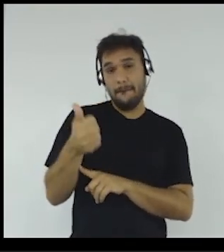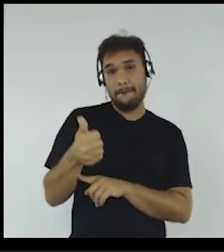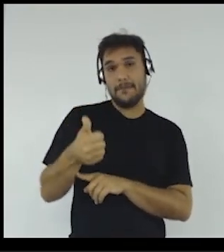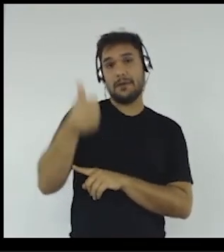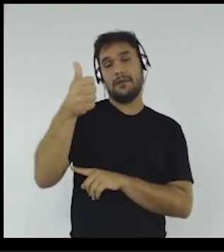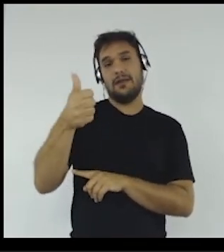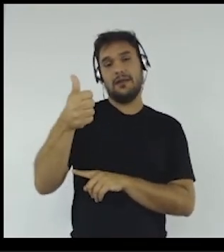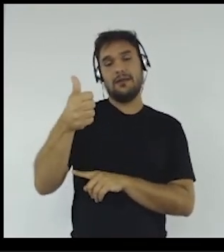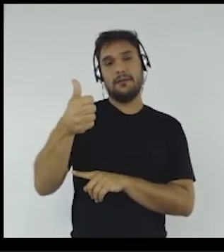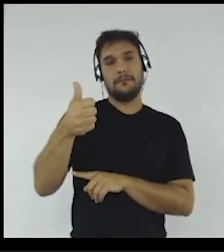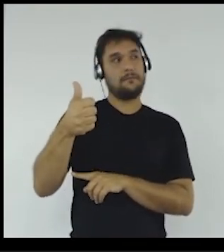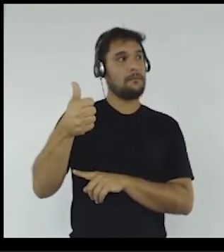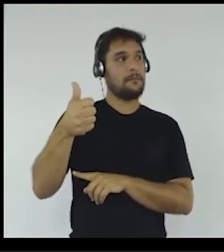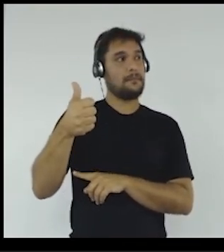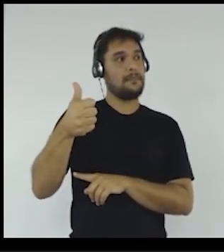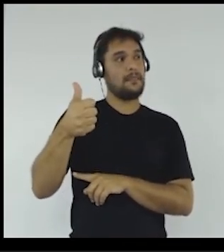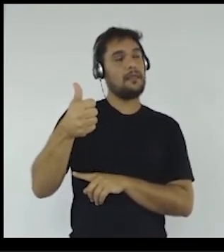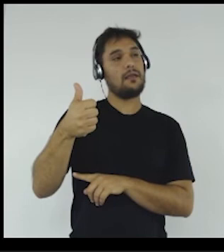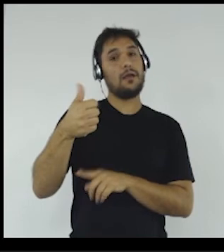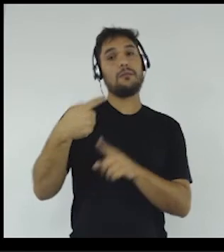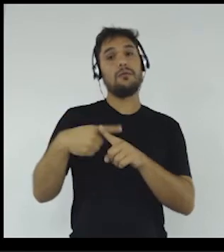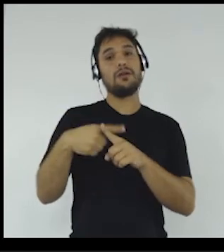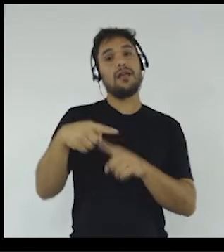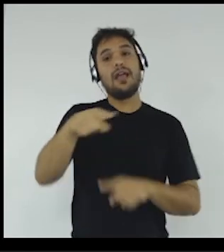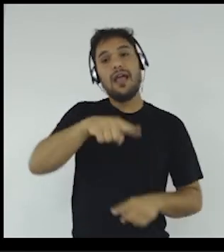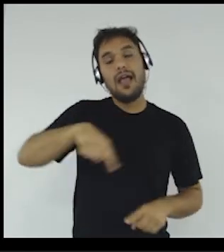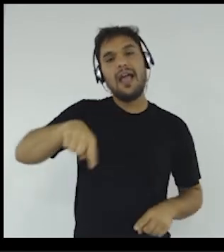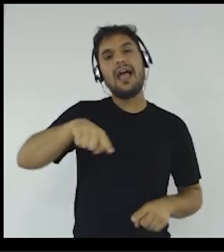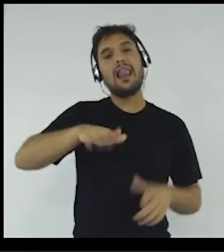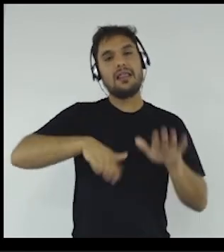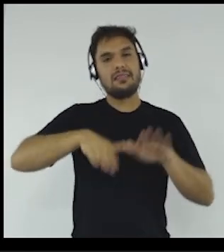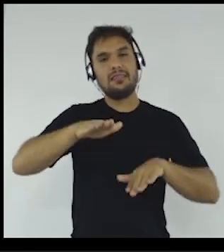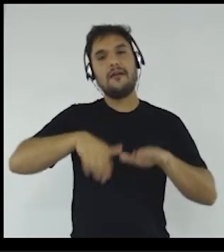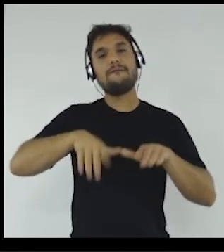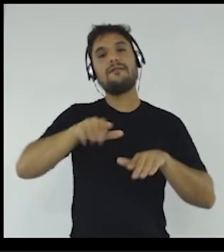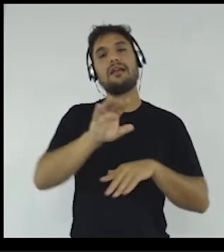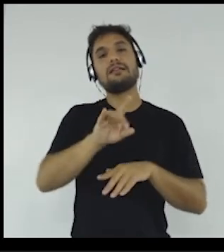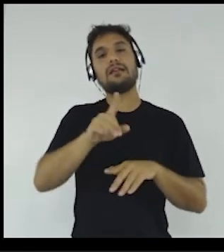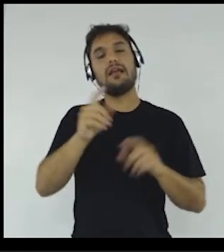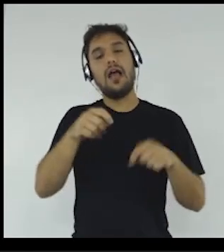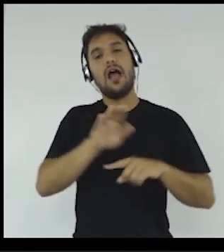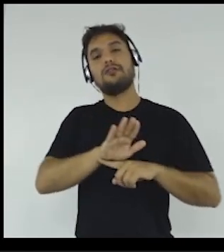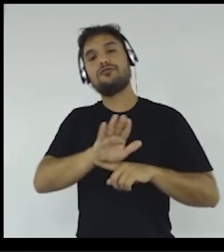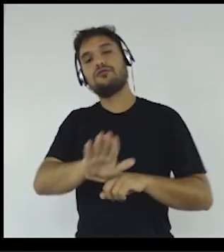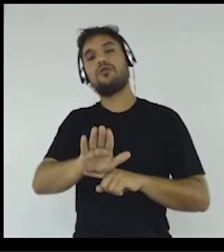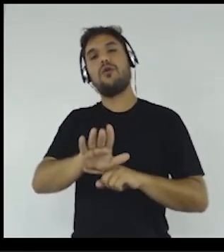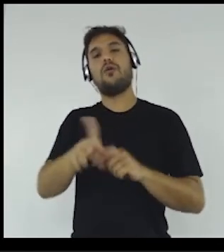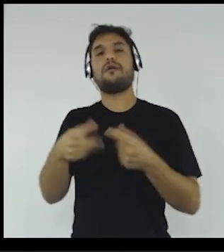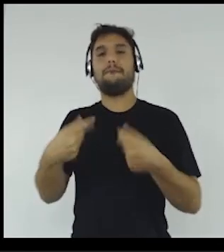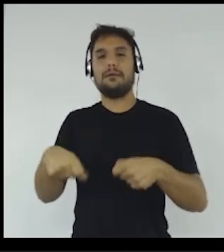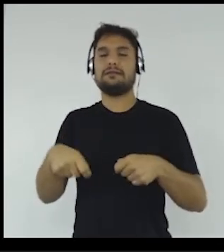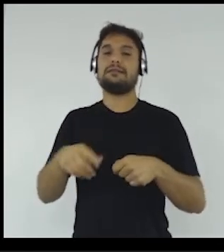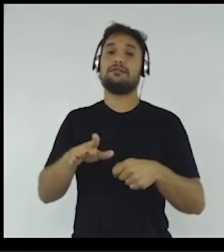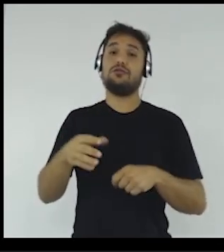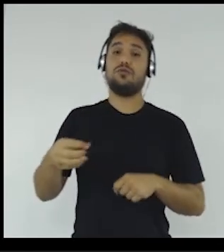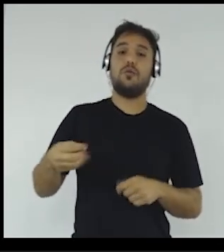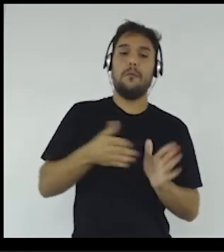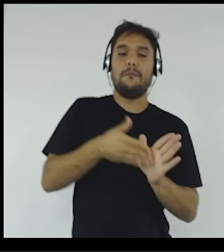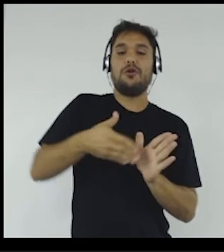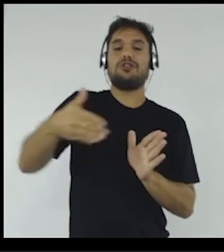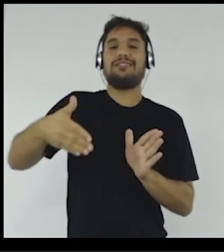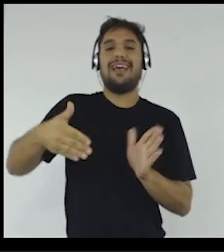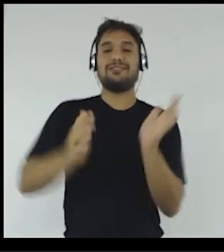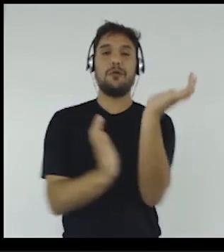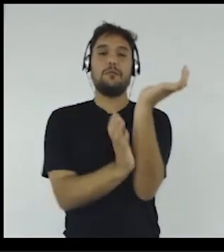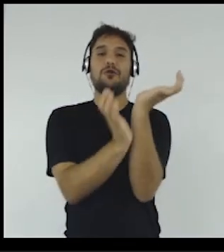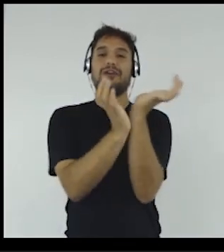foi premonitória, porque ela foi, talvez, quem viabilizou a necessidade de um processo menos